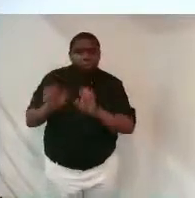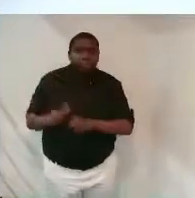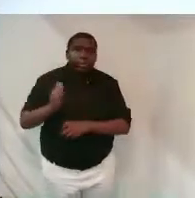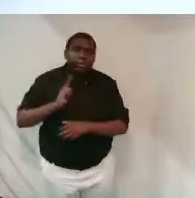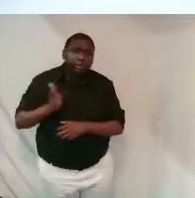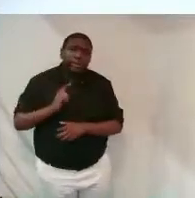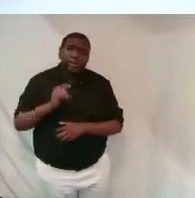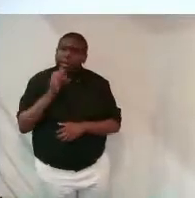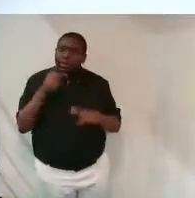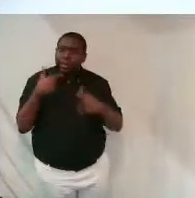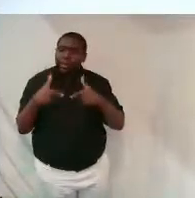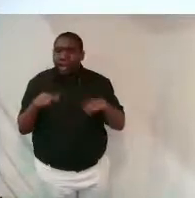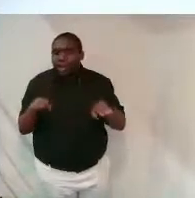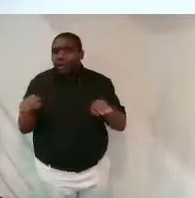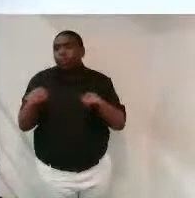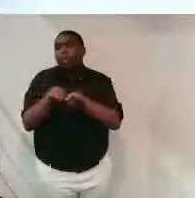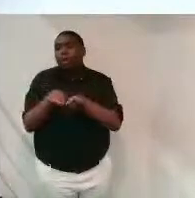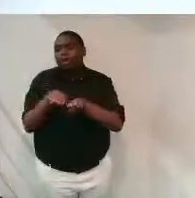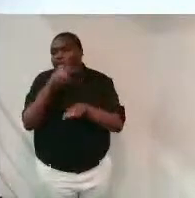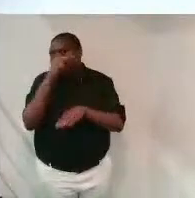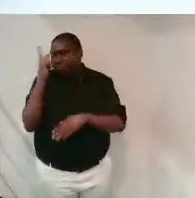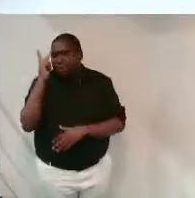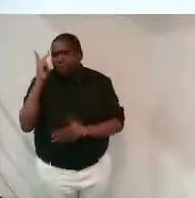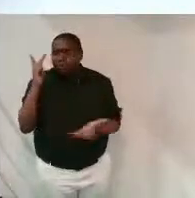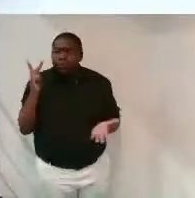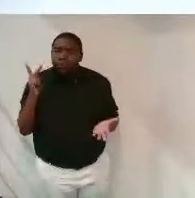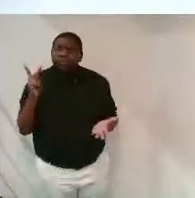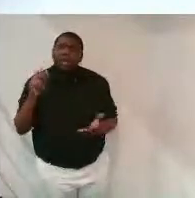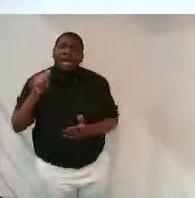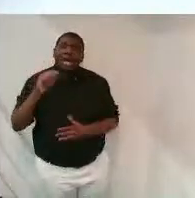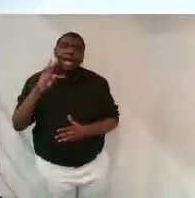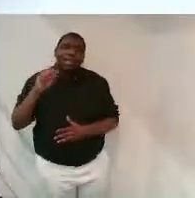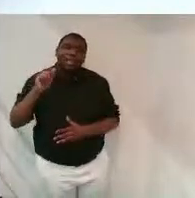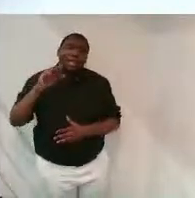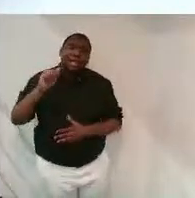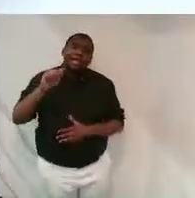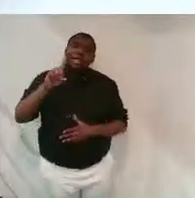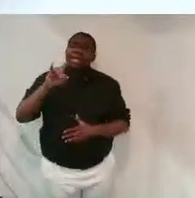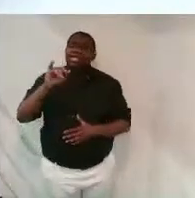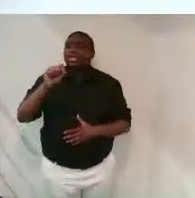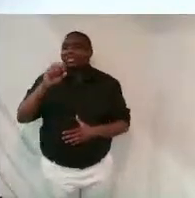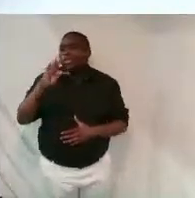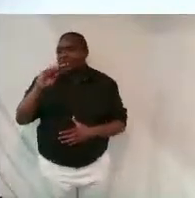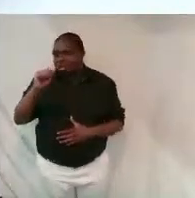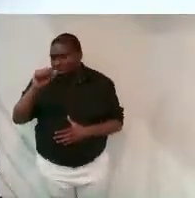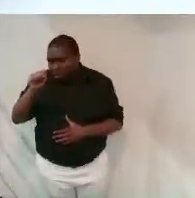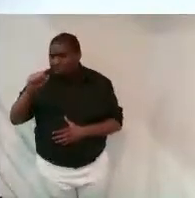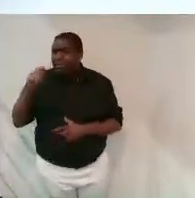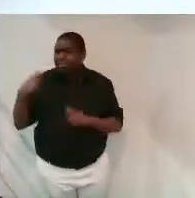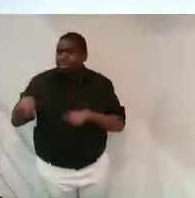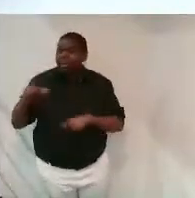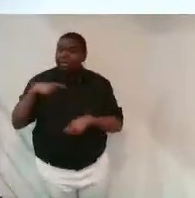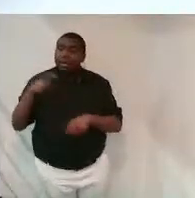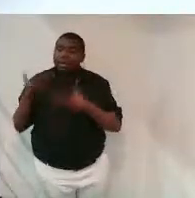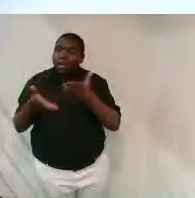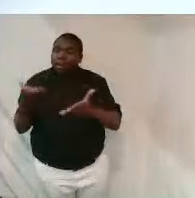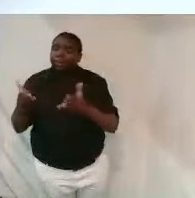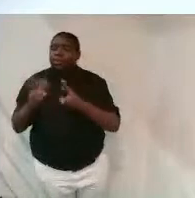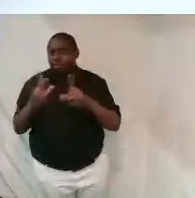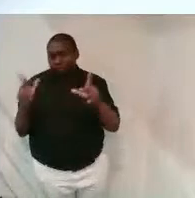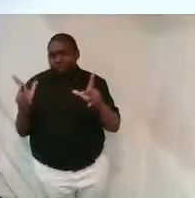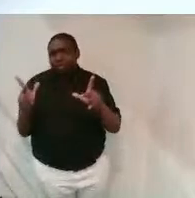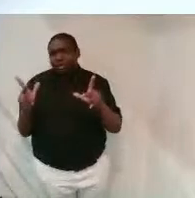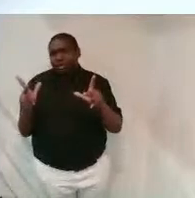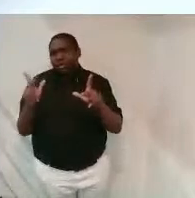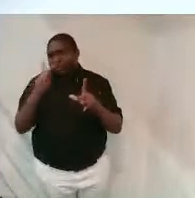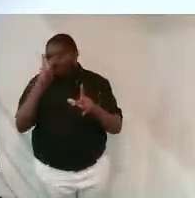trabalharem em pé de igualdade com os atravessadores, com os atacadistas. Né? Então, é preciso ter um tratamento diferenciado em relação